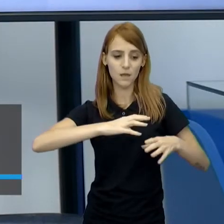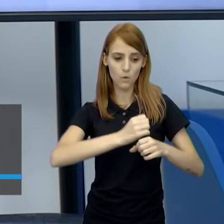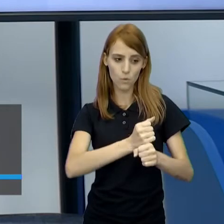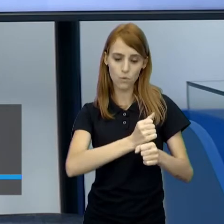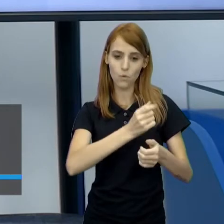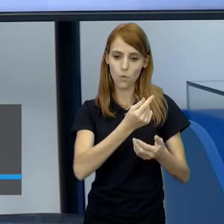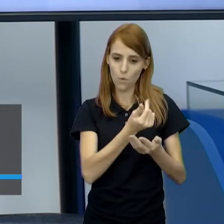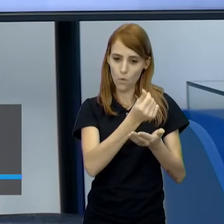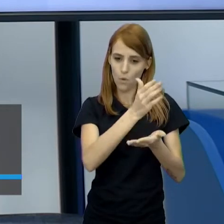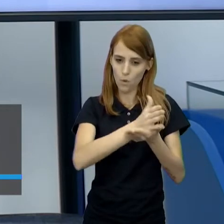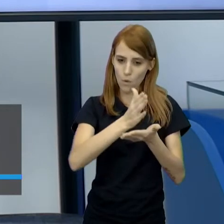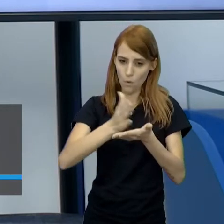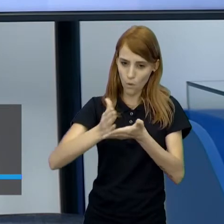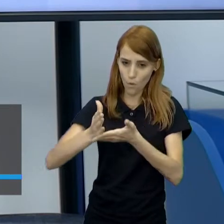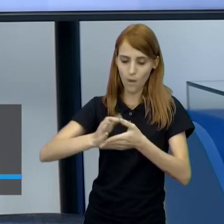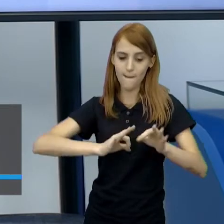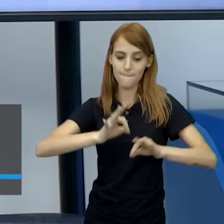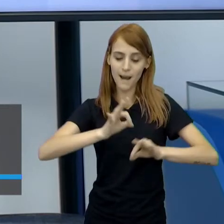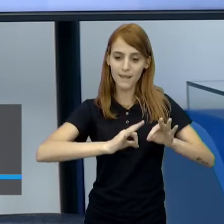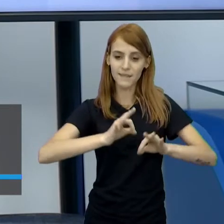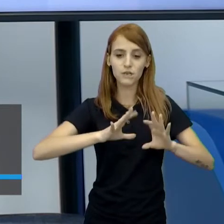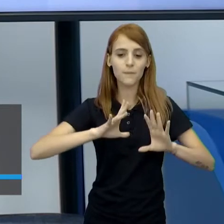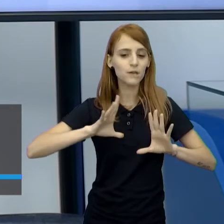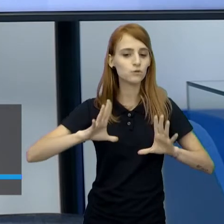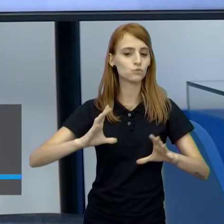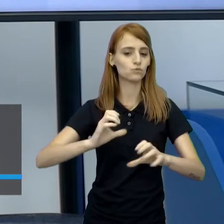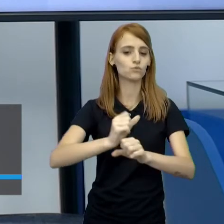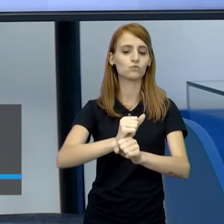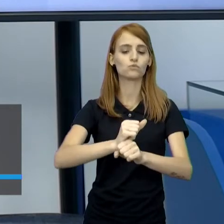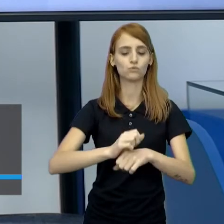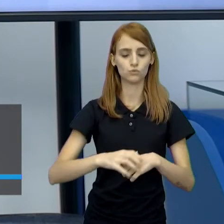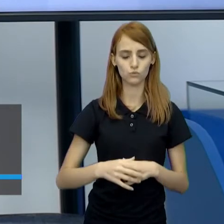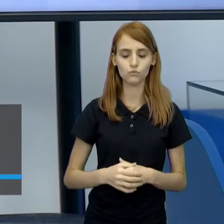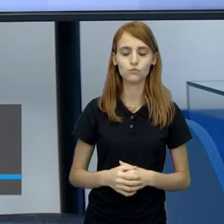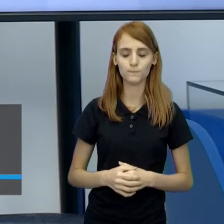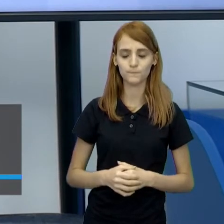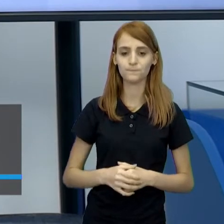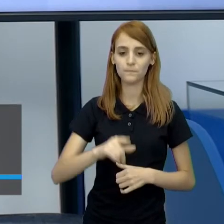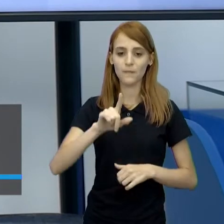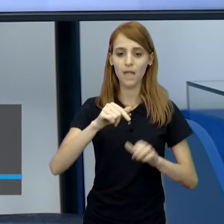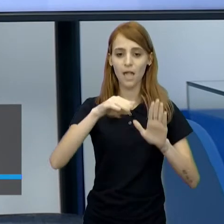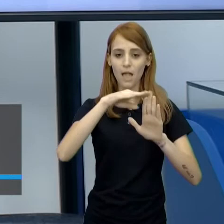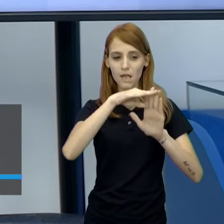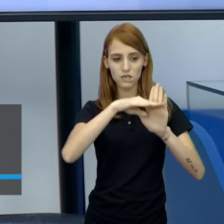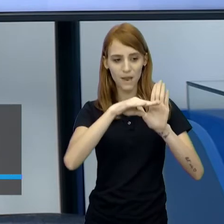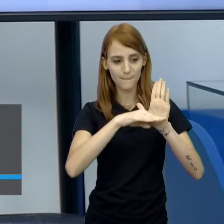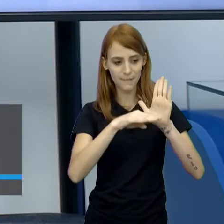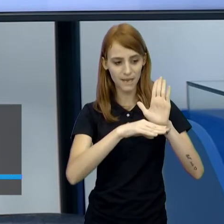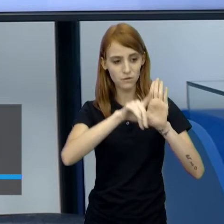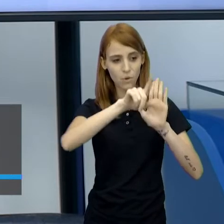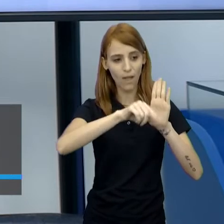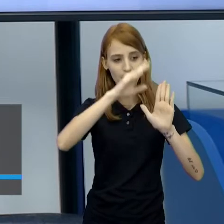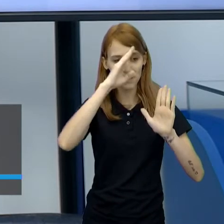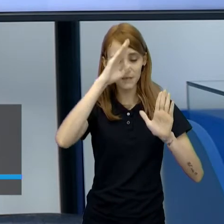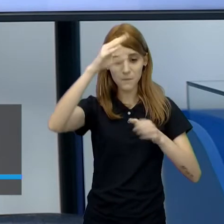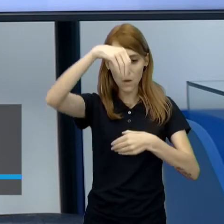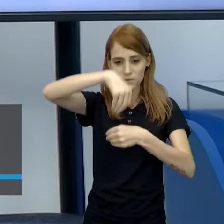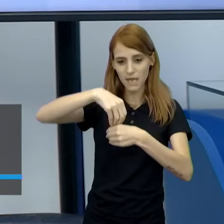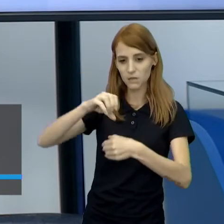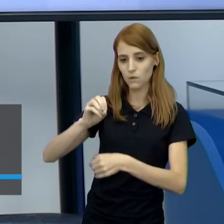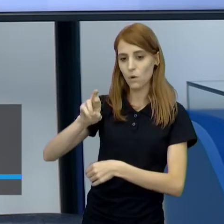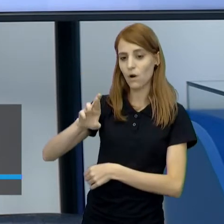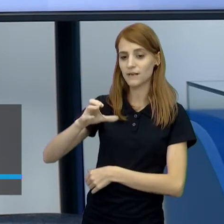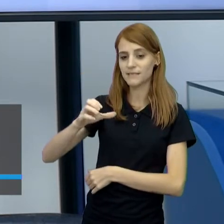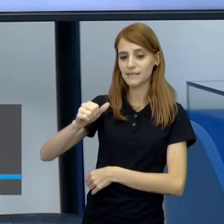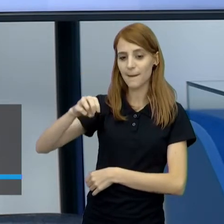mensais e o planejamento engloba todo o orçamento. Então, o planejamento, ele é o guarda-chuva aí do orçamento. Então, a